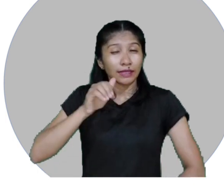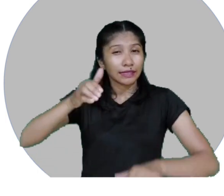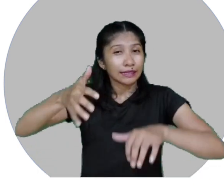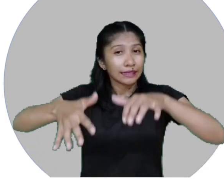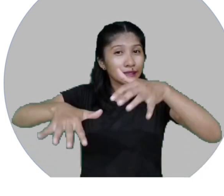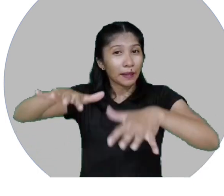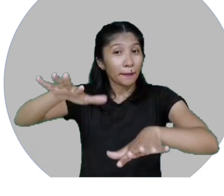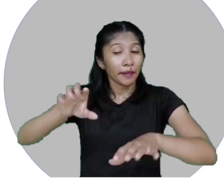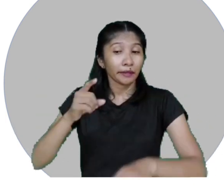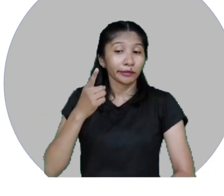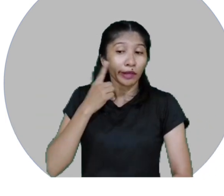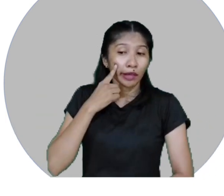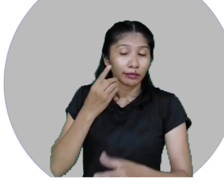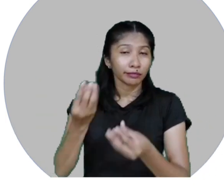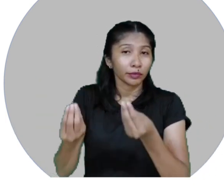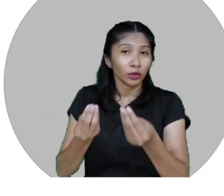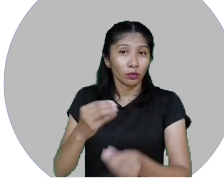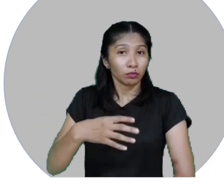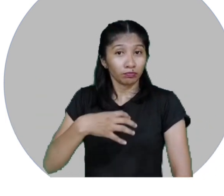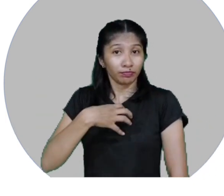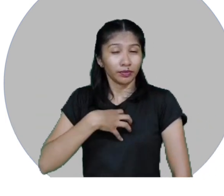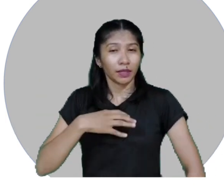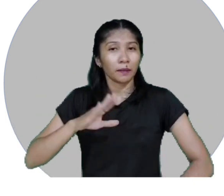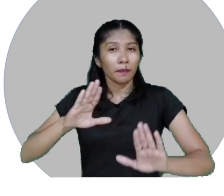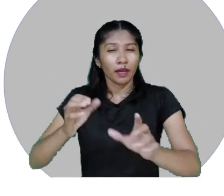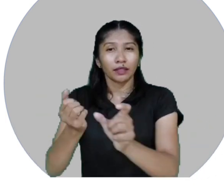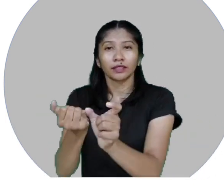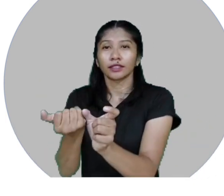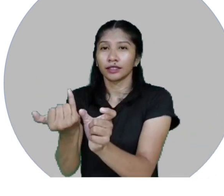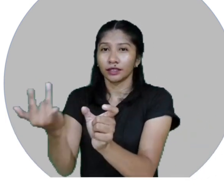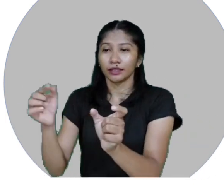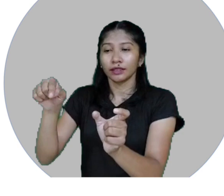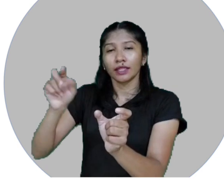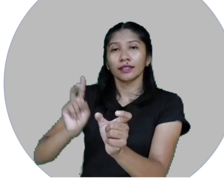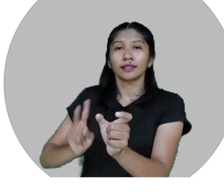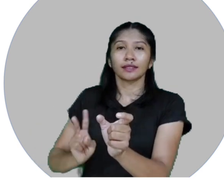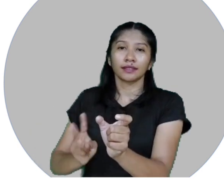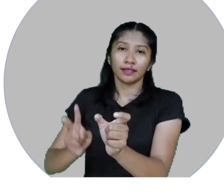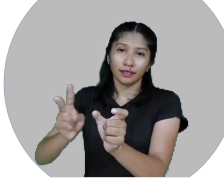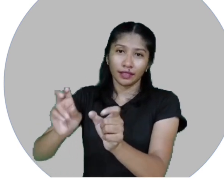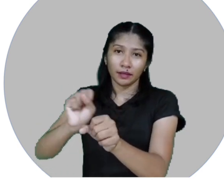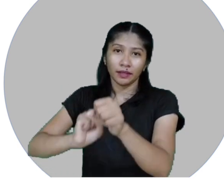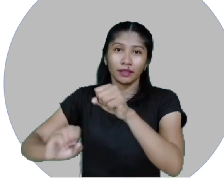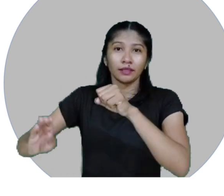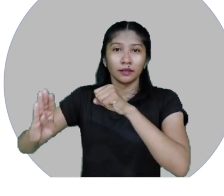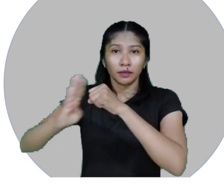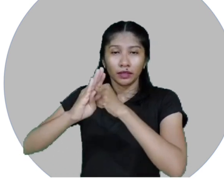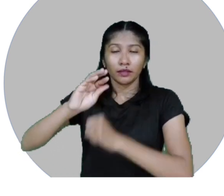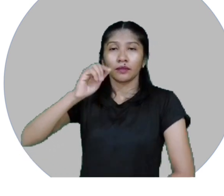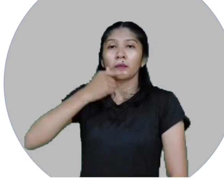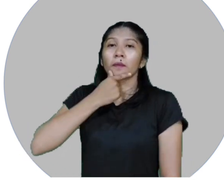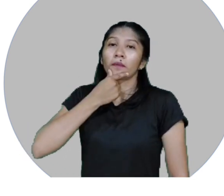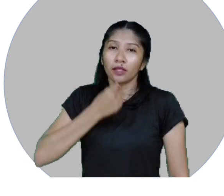da ocasião. Embora no plural, ele será sempre um substantivo